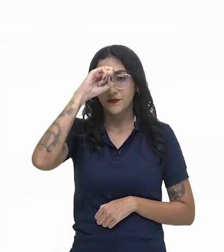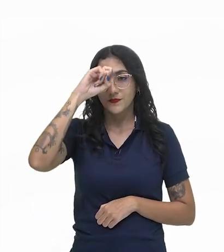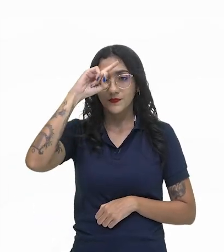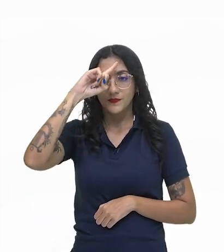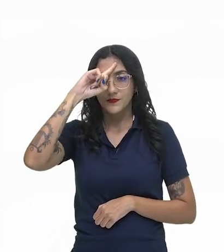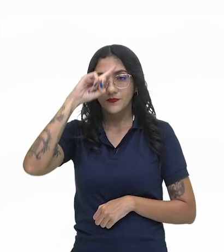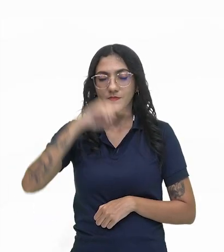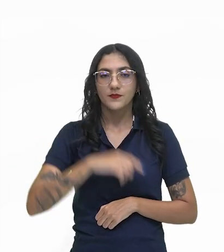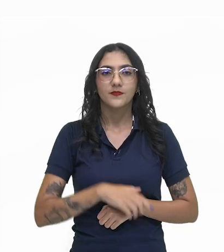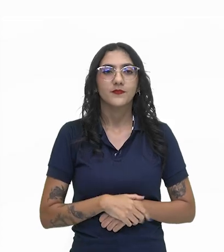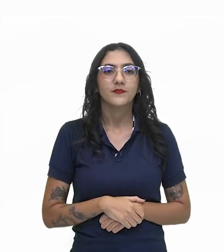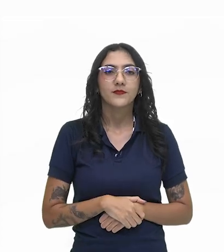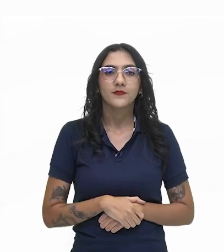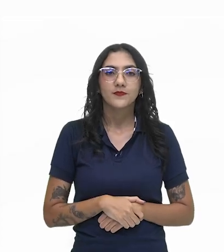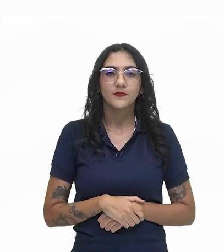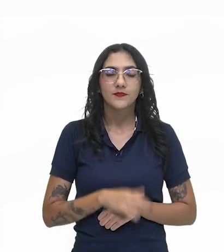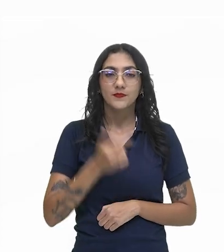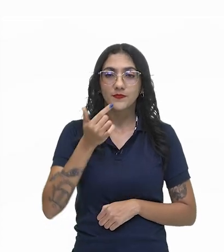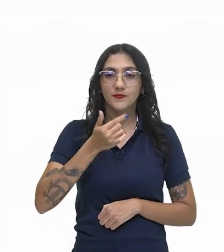Hospital.